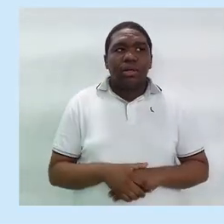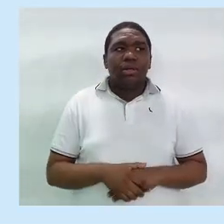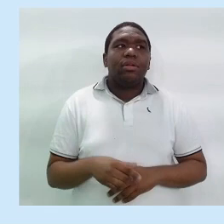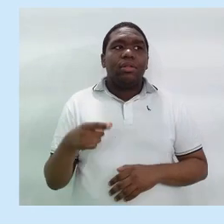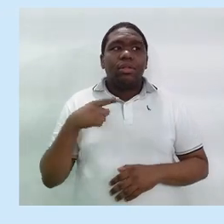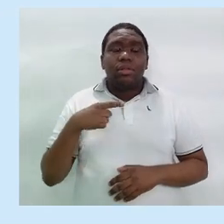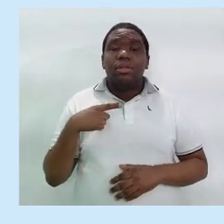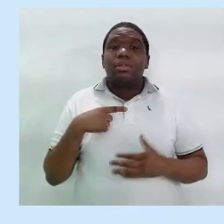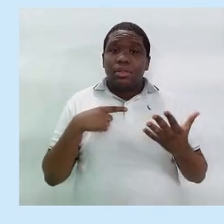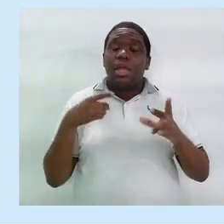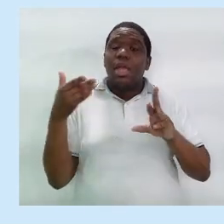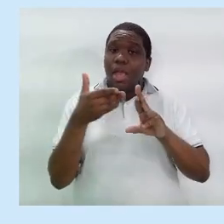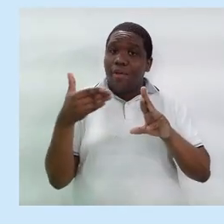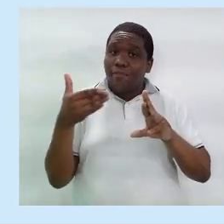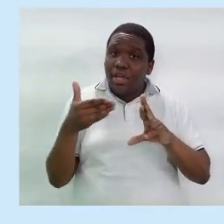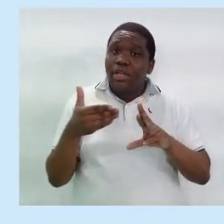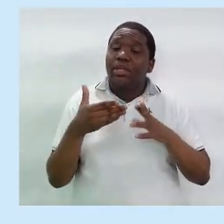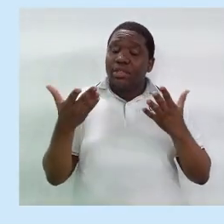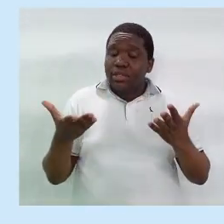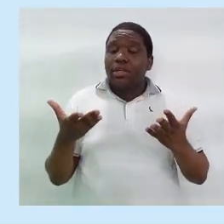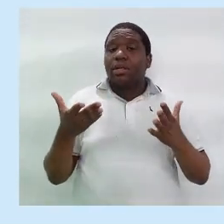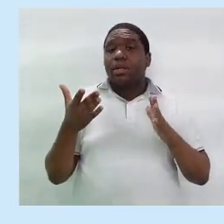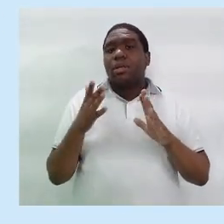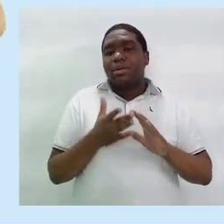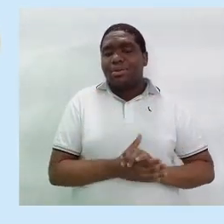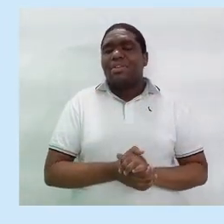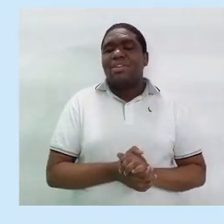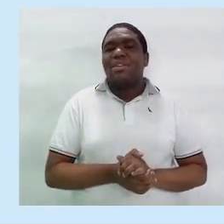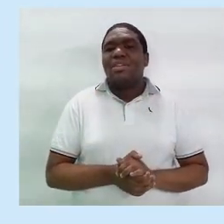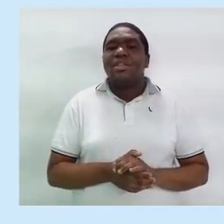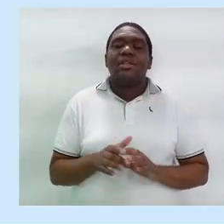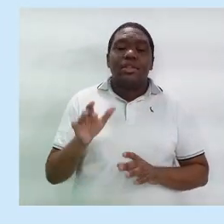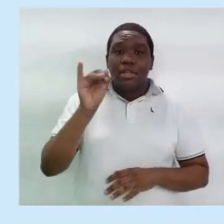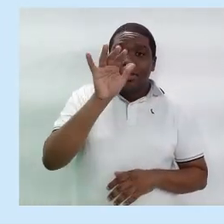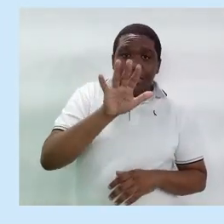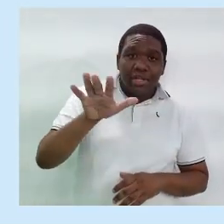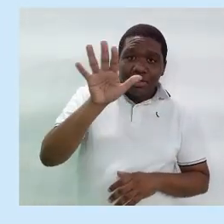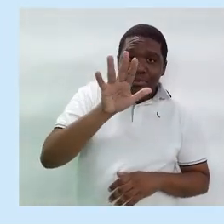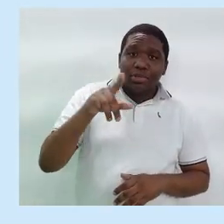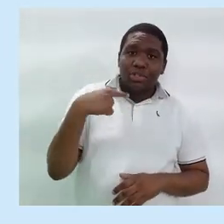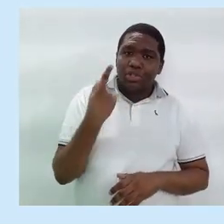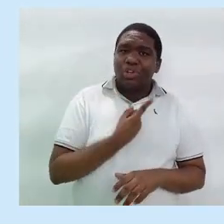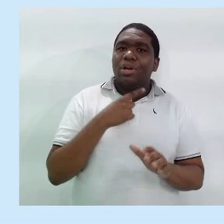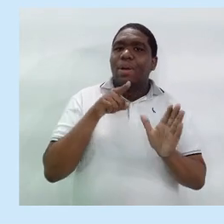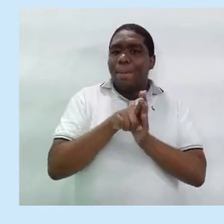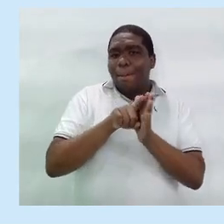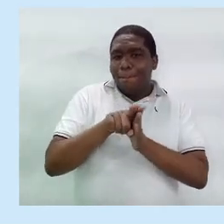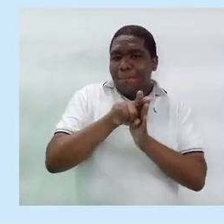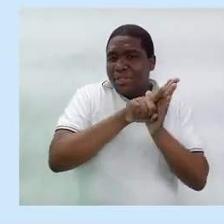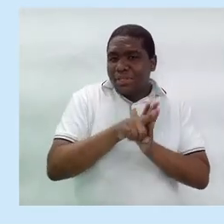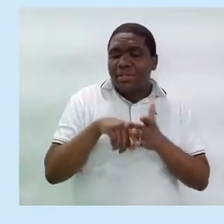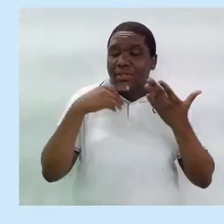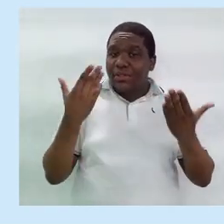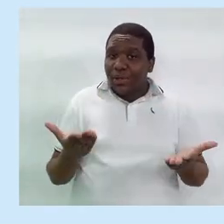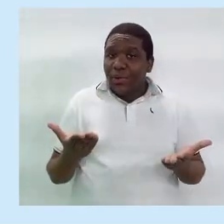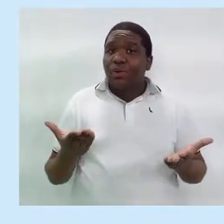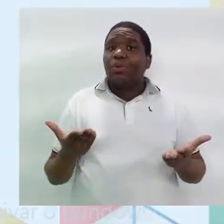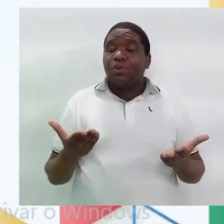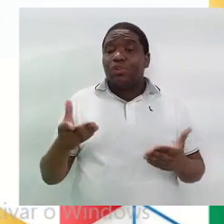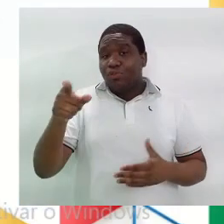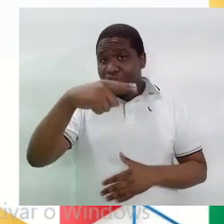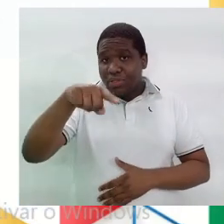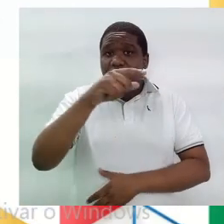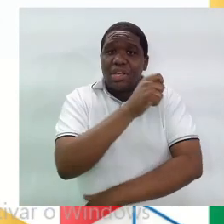nós temos as referências bibliográficas e das imagens que nós pesquisamos. Então,